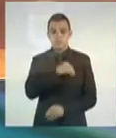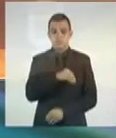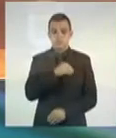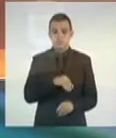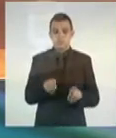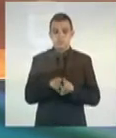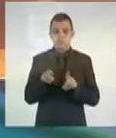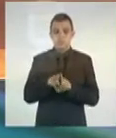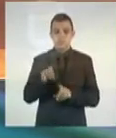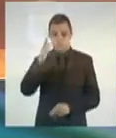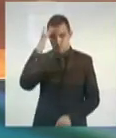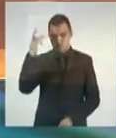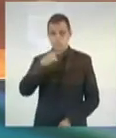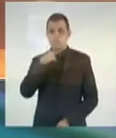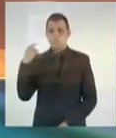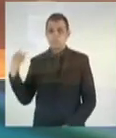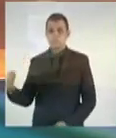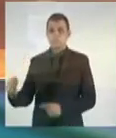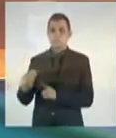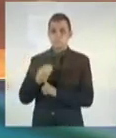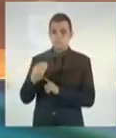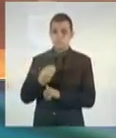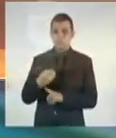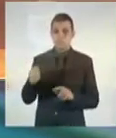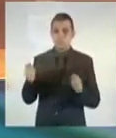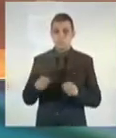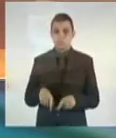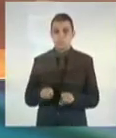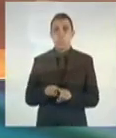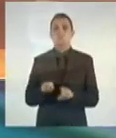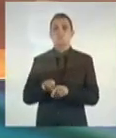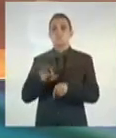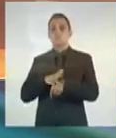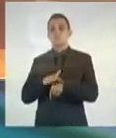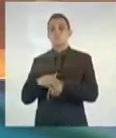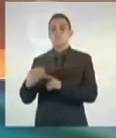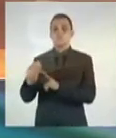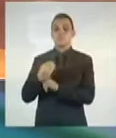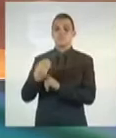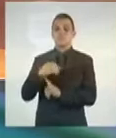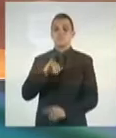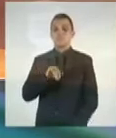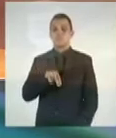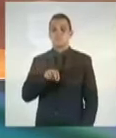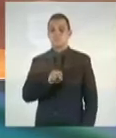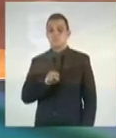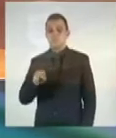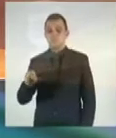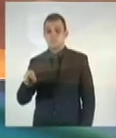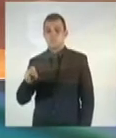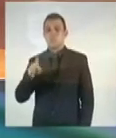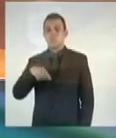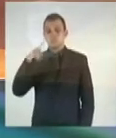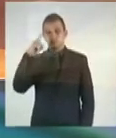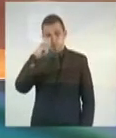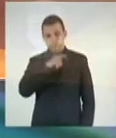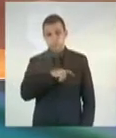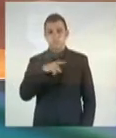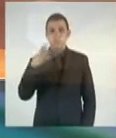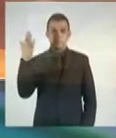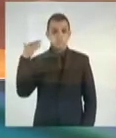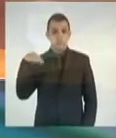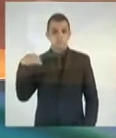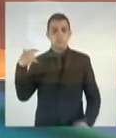direitos são direitos historicamente conquistados com muita luta pelos trabalhadores e que nós defendemos que esses